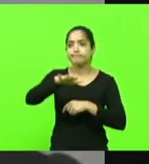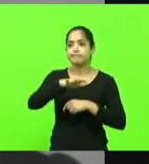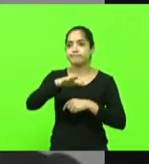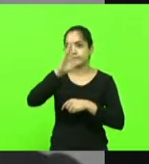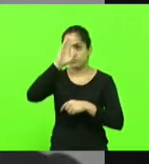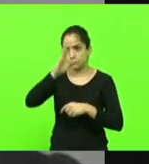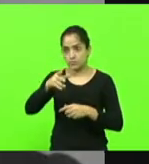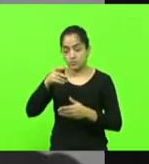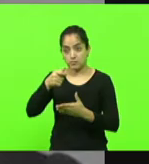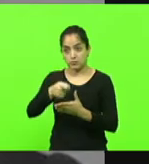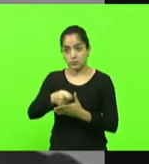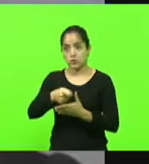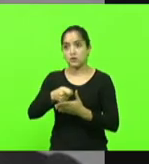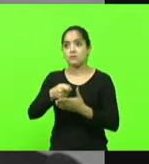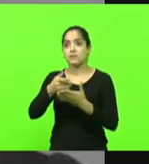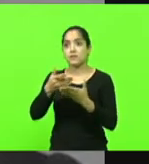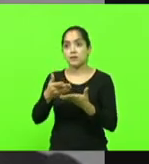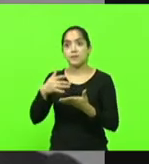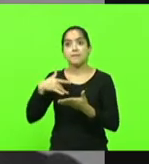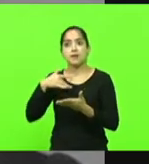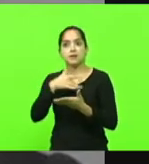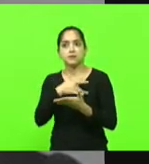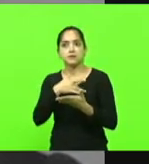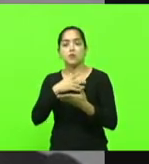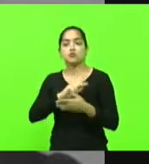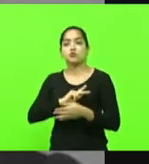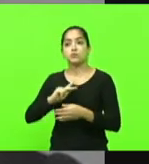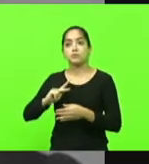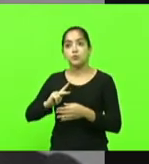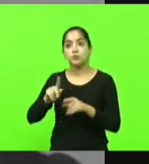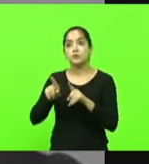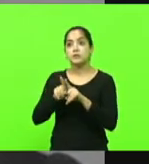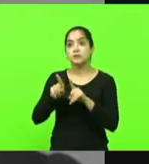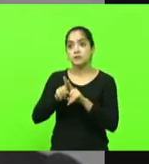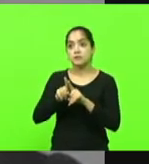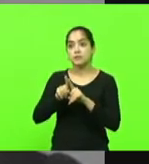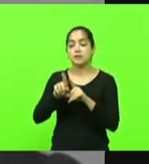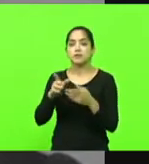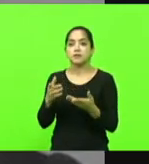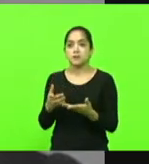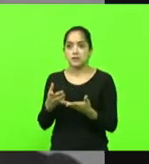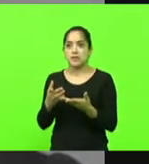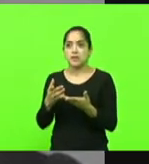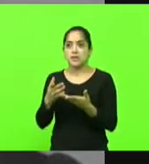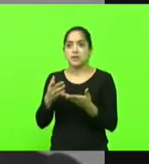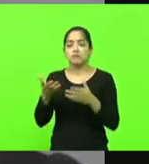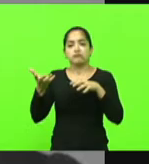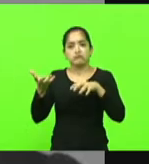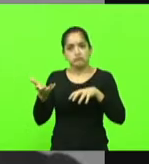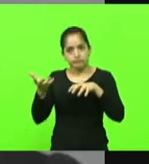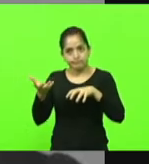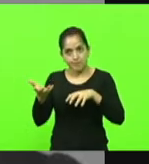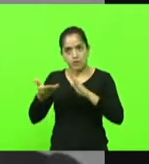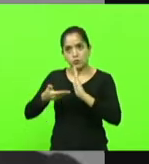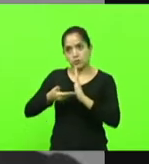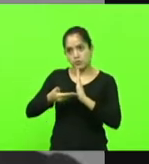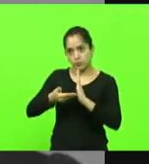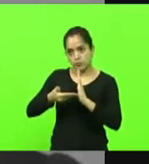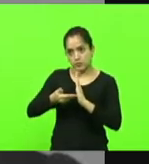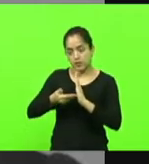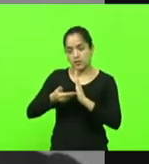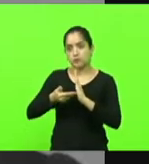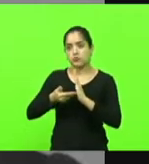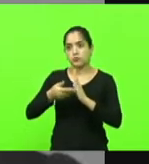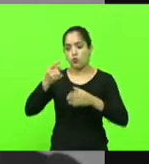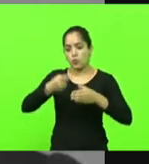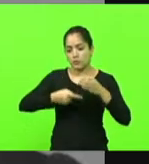pela saúde pública, tanto na Câmara dos Deputados como no Senado, presidiu respectivas comissões de saúde